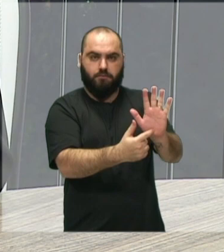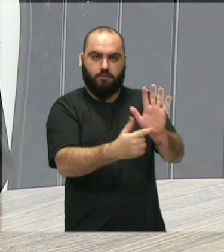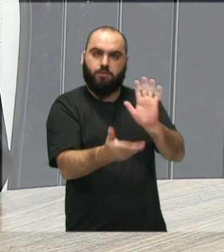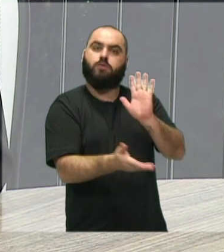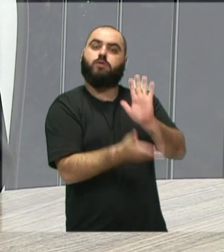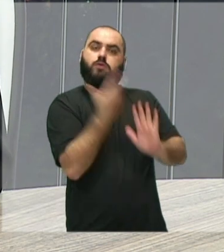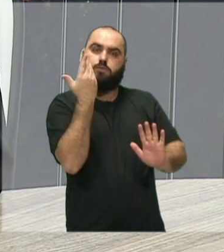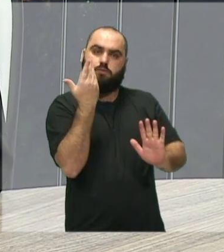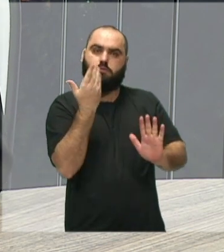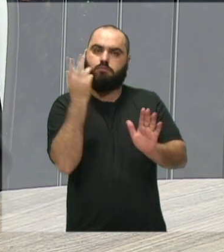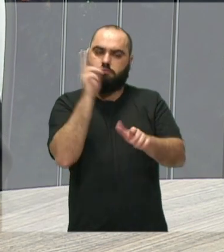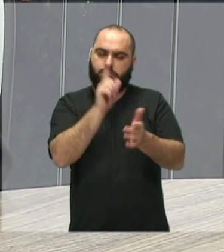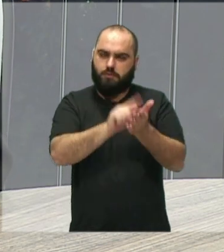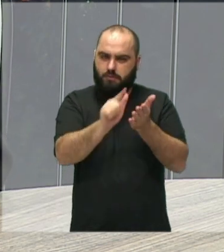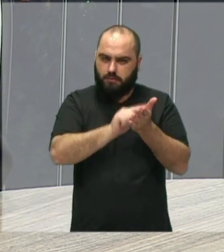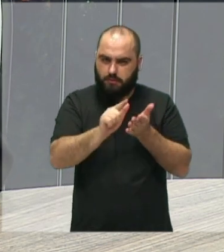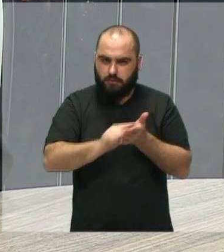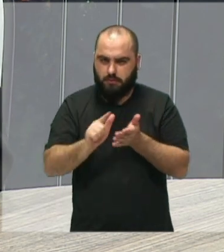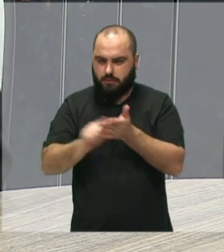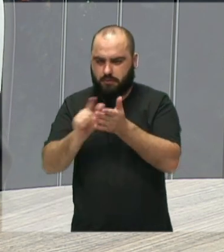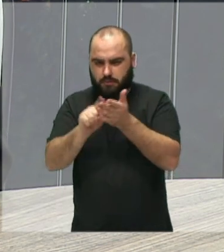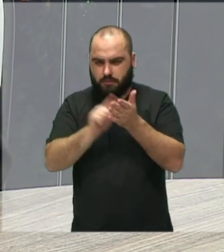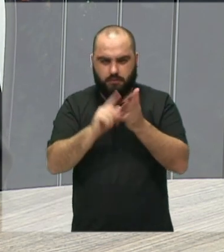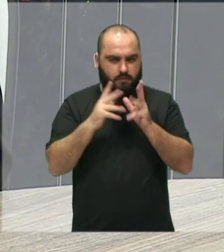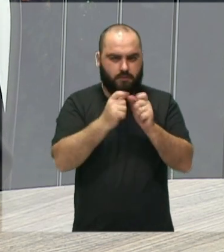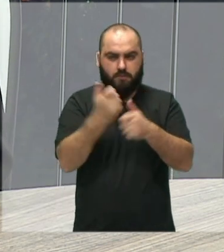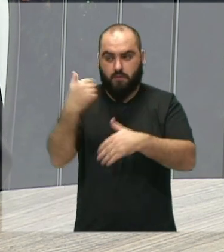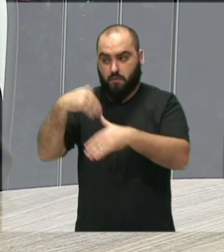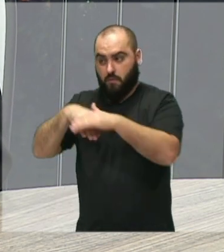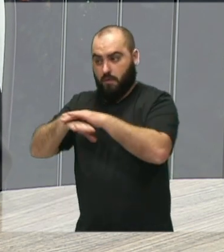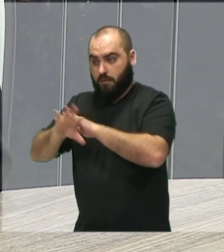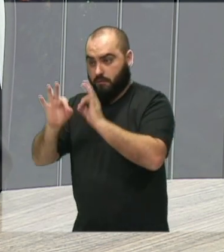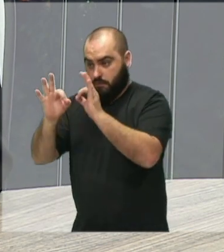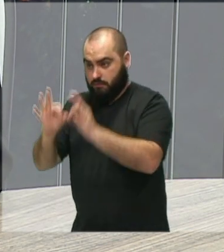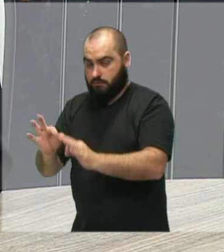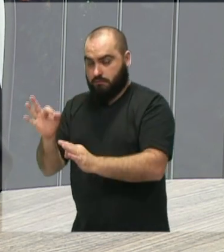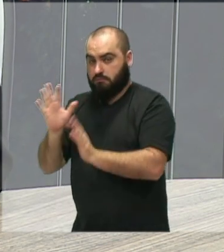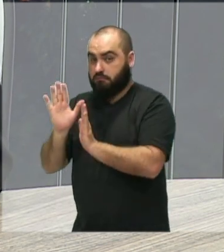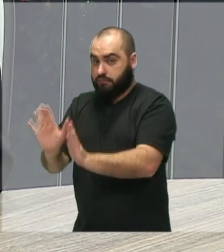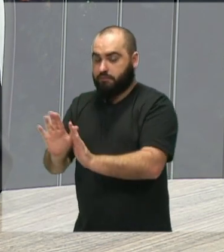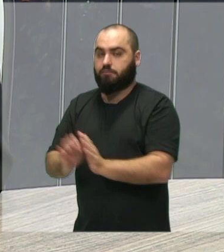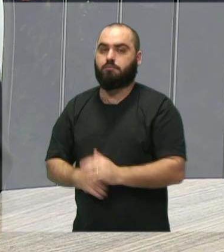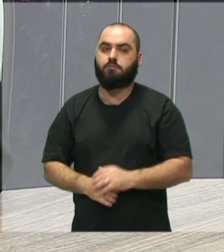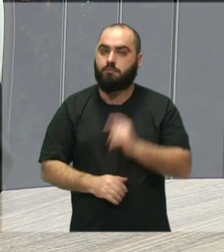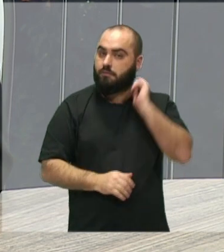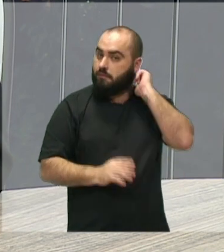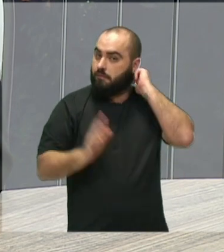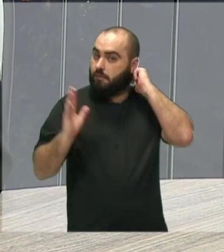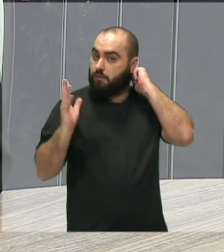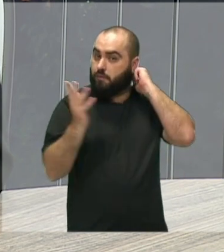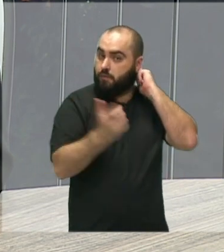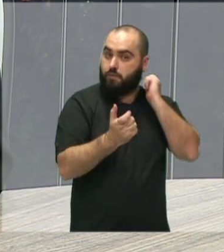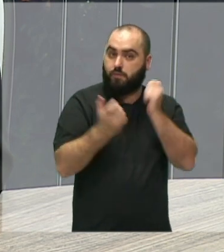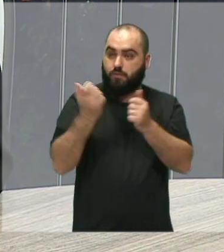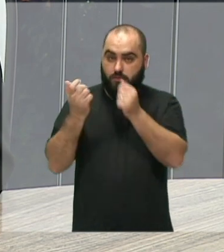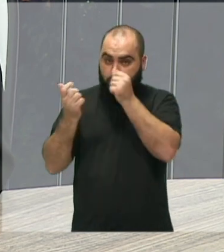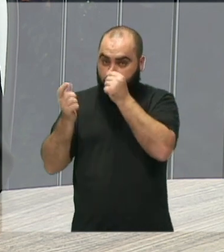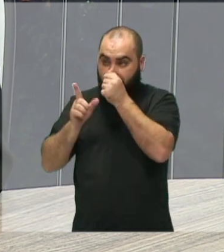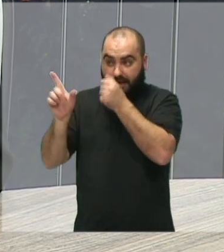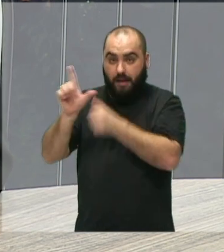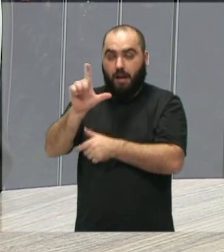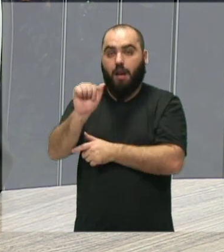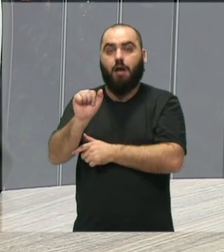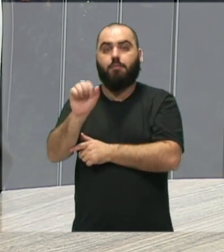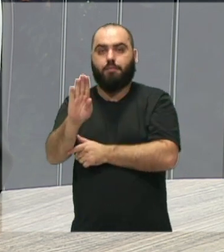fez toda a higienização dessas peças e acondicionou elas novamente. E aí estão tudo alocados no laboratório